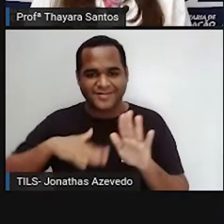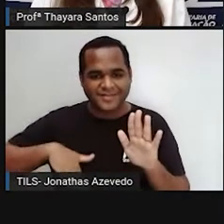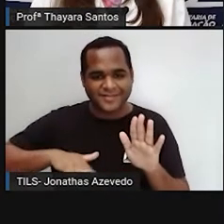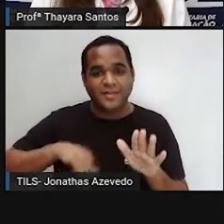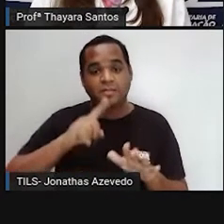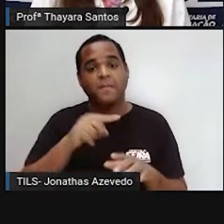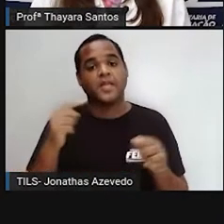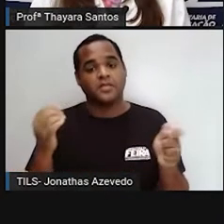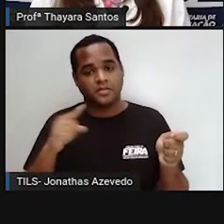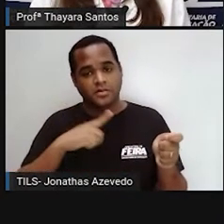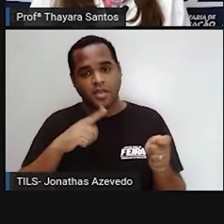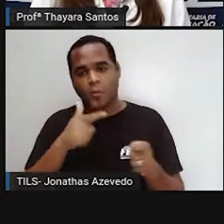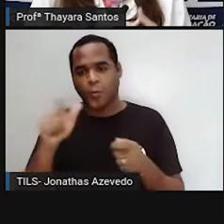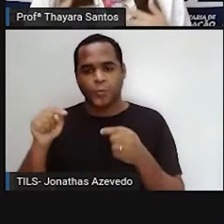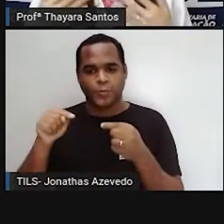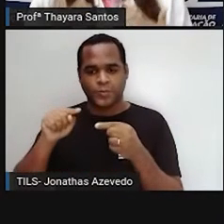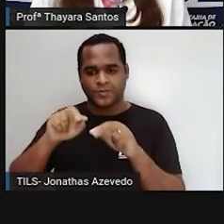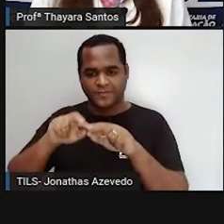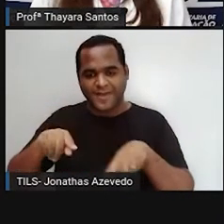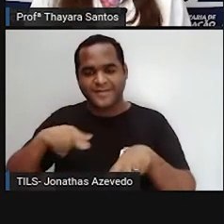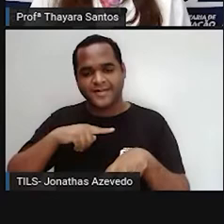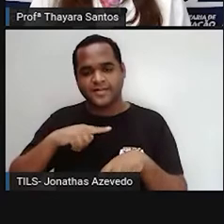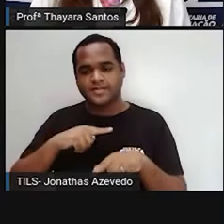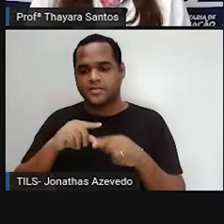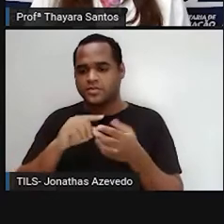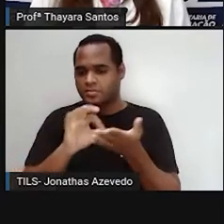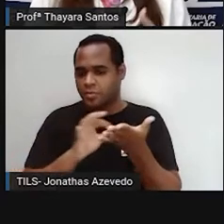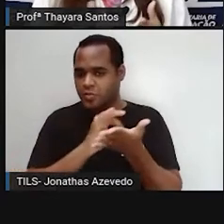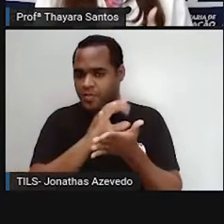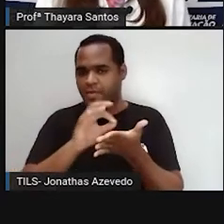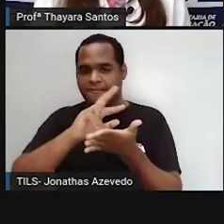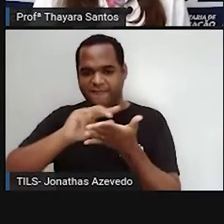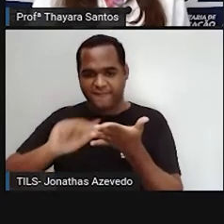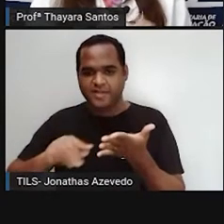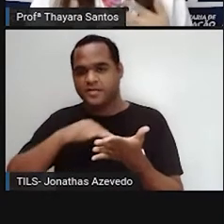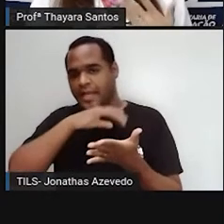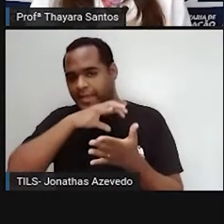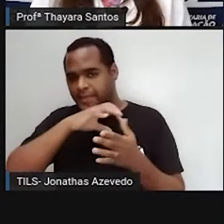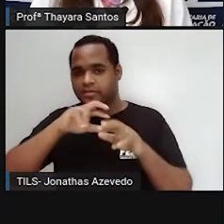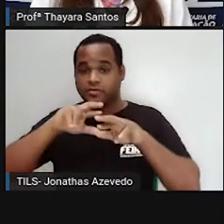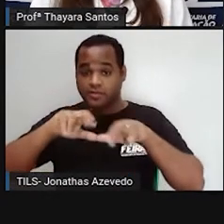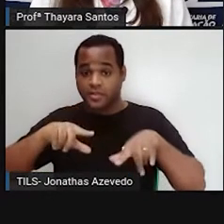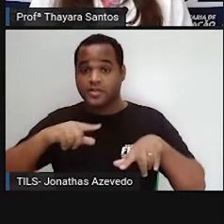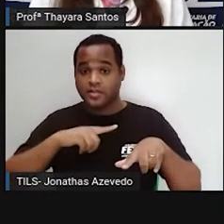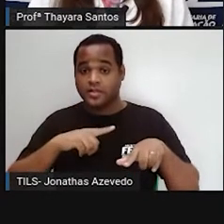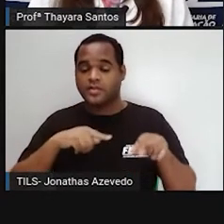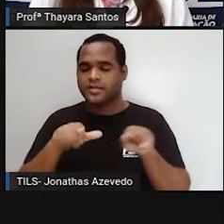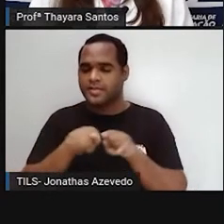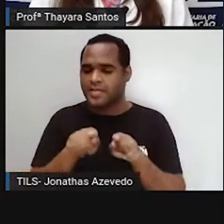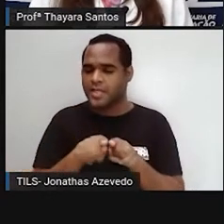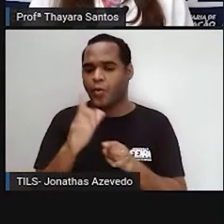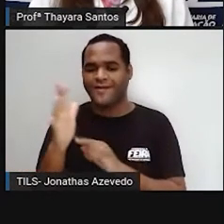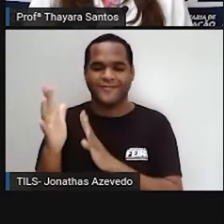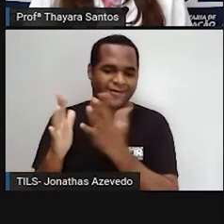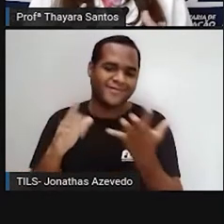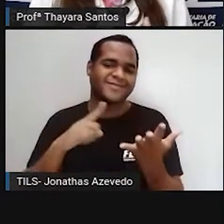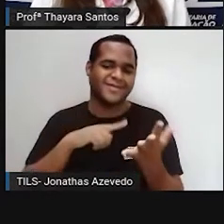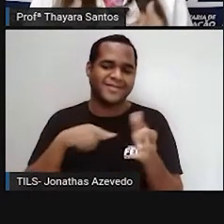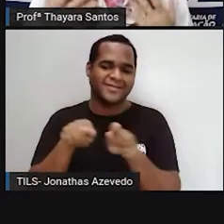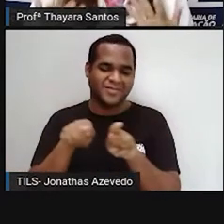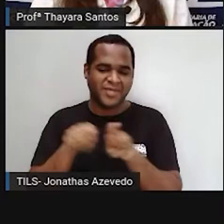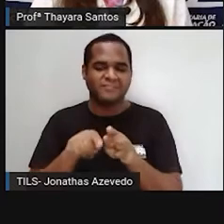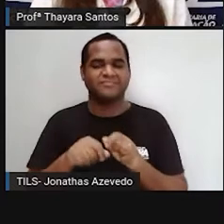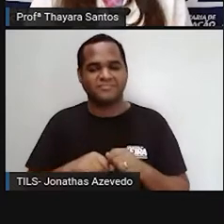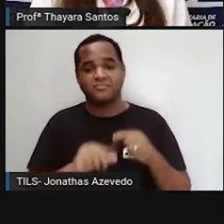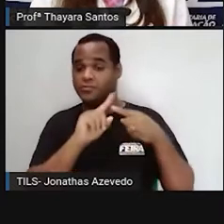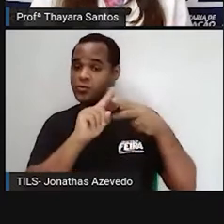mais complexos, né? Organismos que são pluricelulares, como é o caso de alguns animais e algumas plantas. Então, tem animal